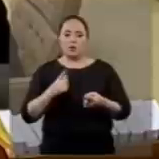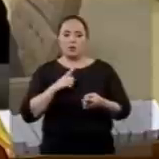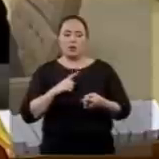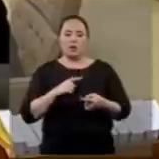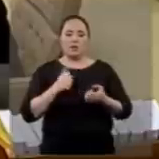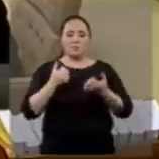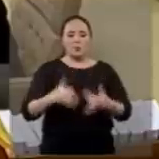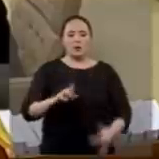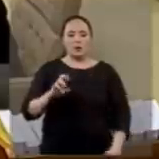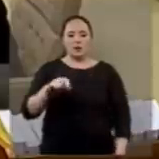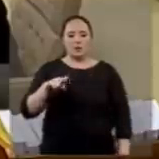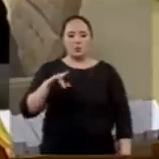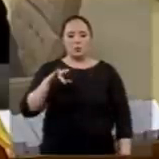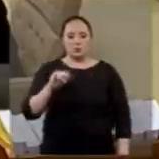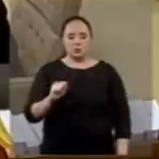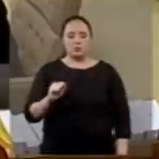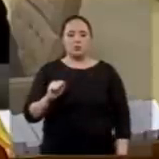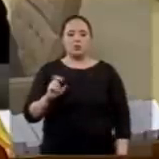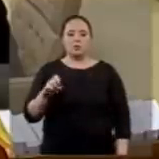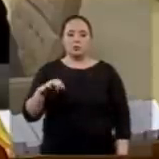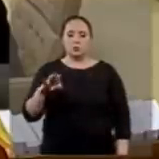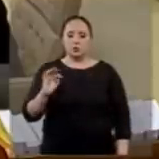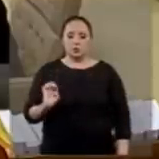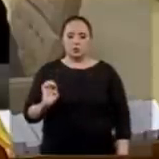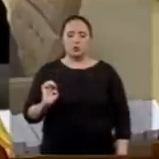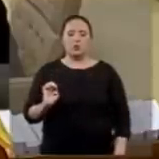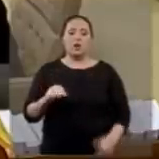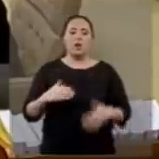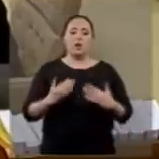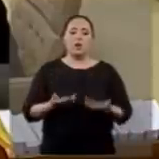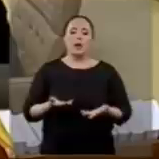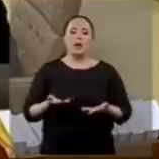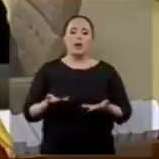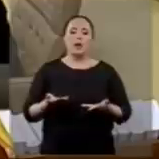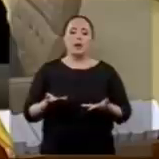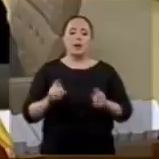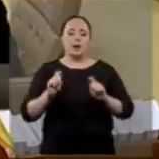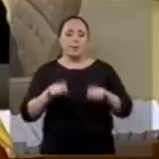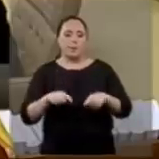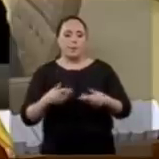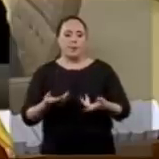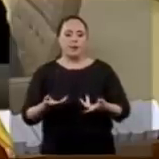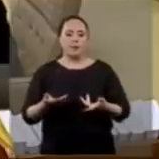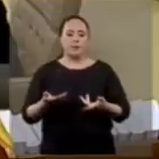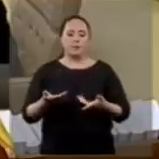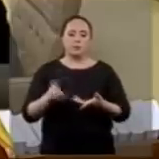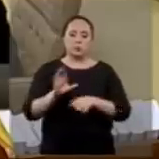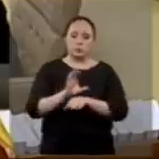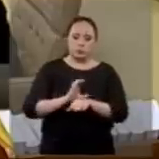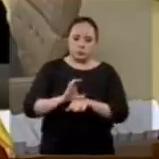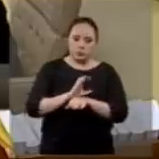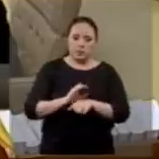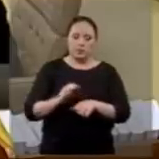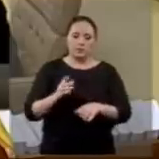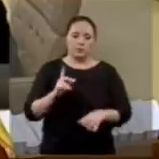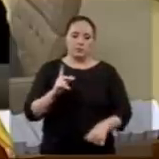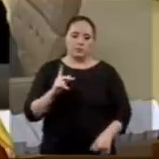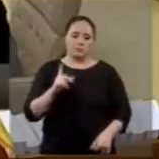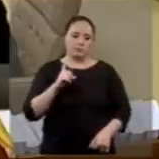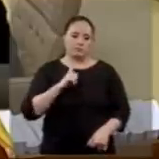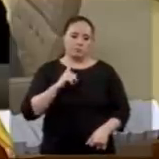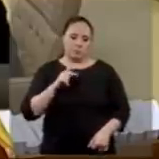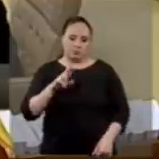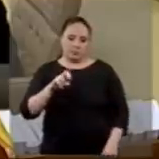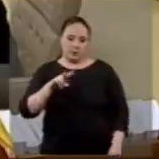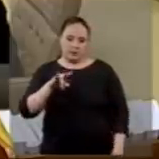renúncia do mencionado ente ao exercício da competência constitucionalmente prevista,